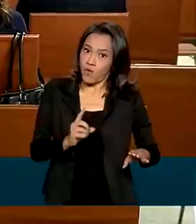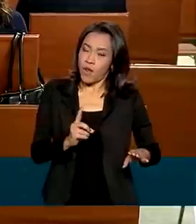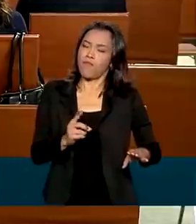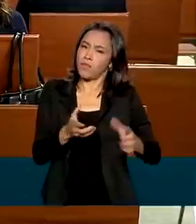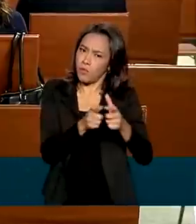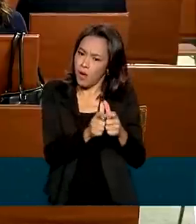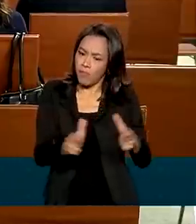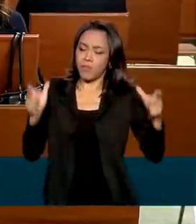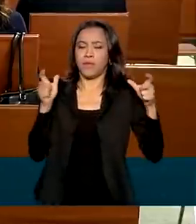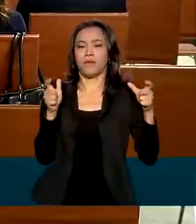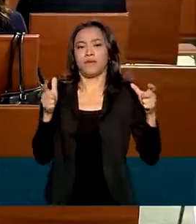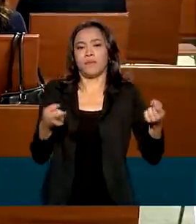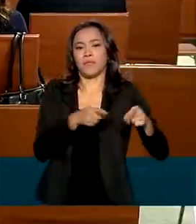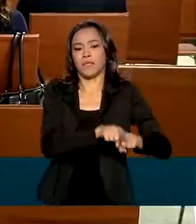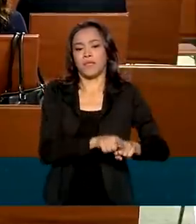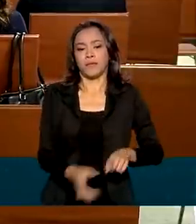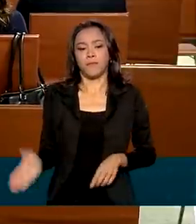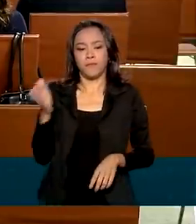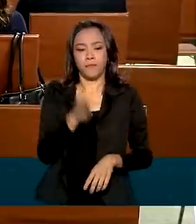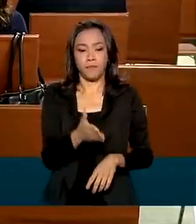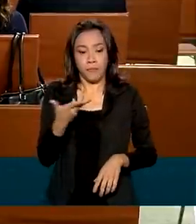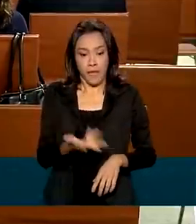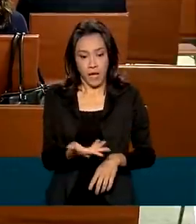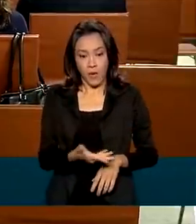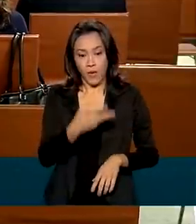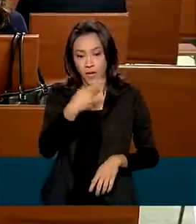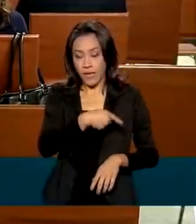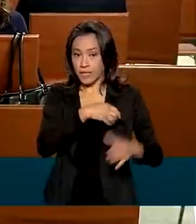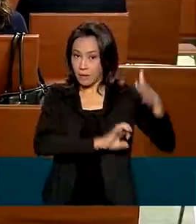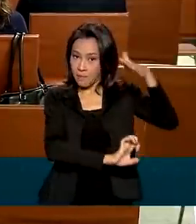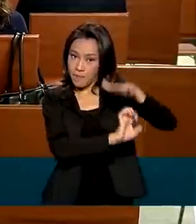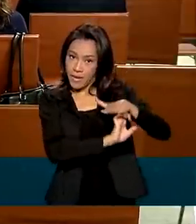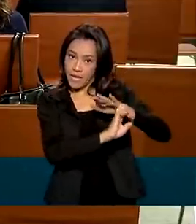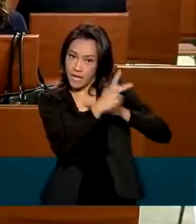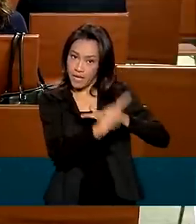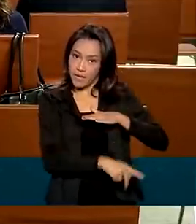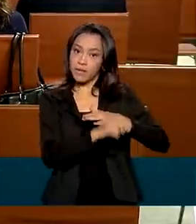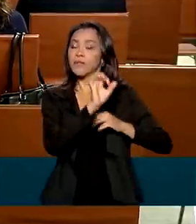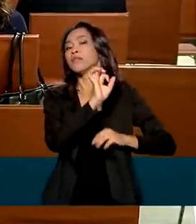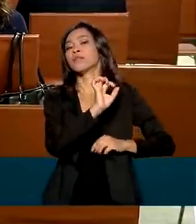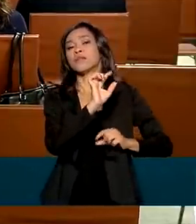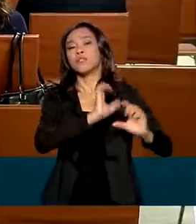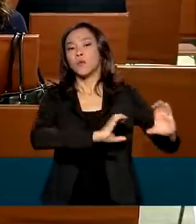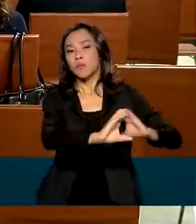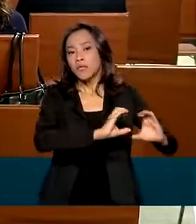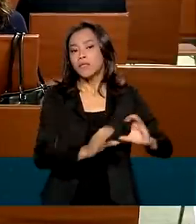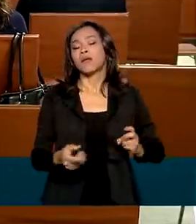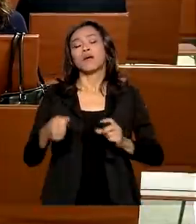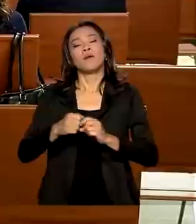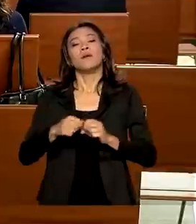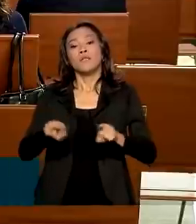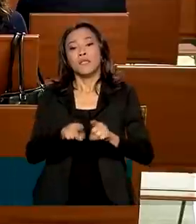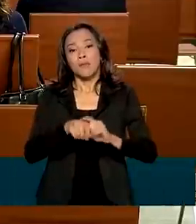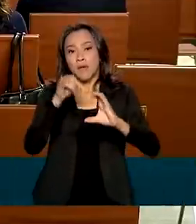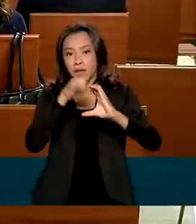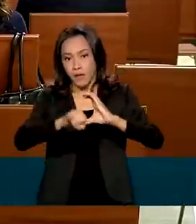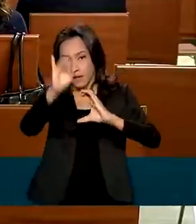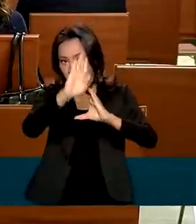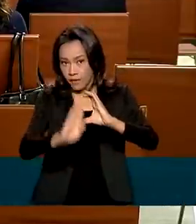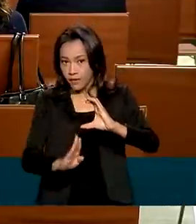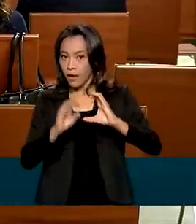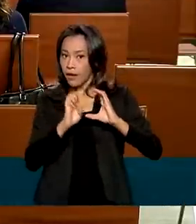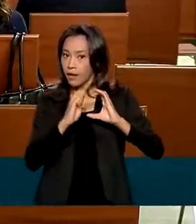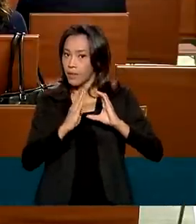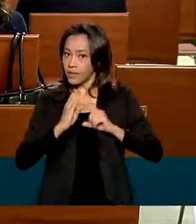a parceria esse acordo entre a empresa Mineira de comunicação a nossa rede Minas EA TV Brasil empresa Brasil de